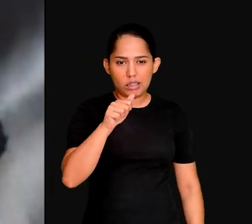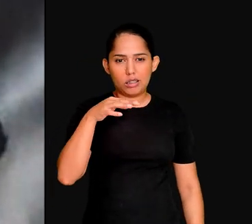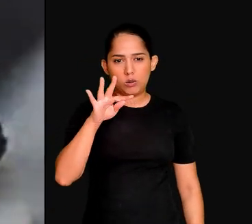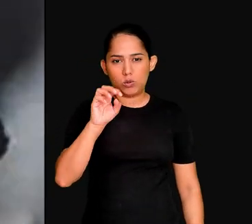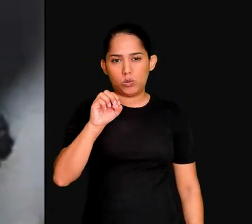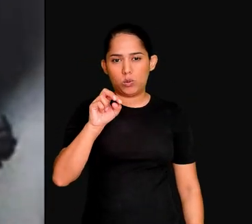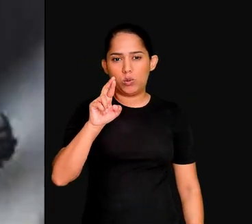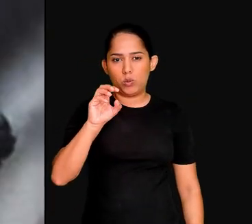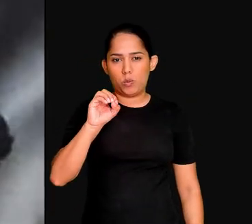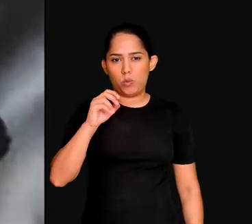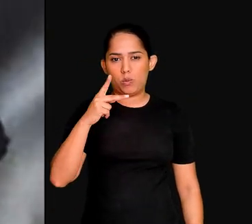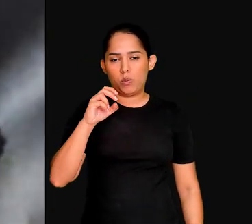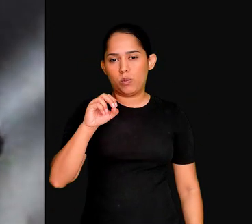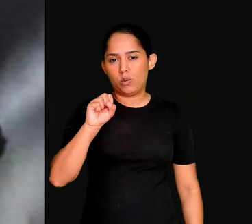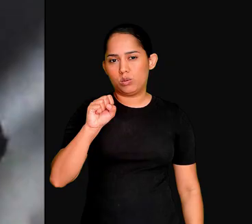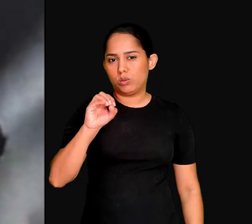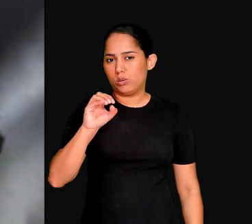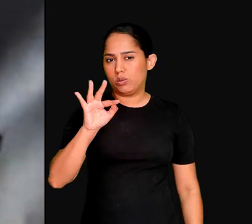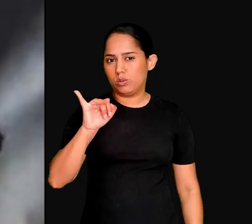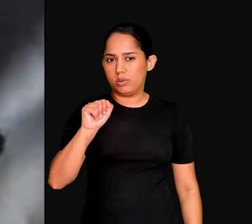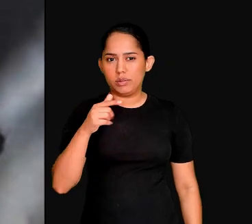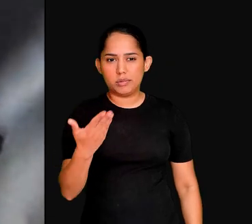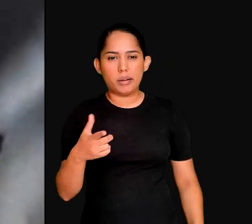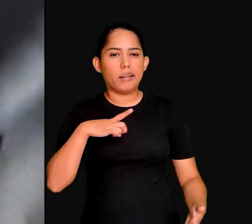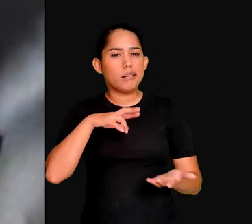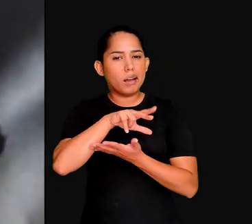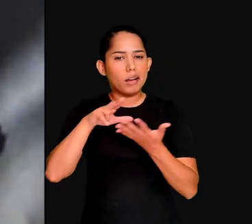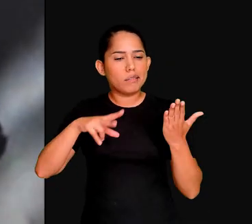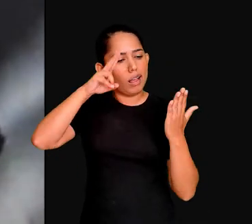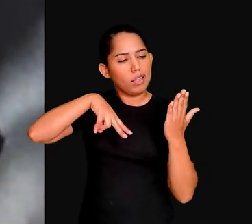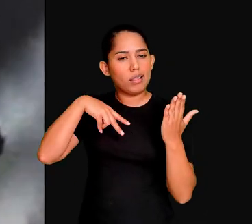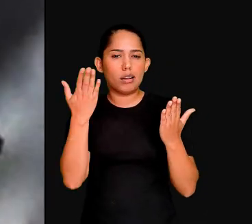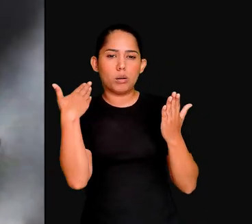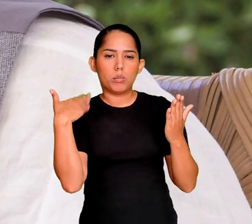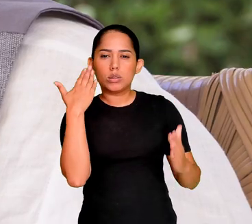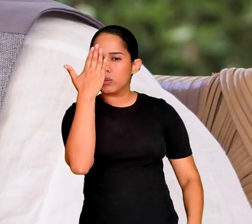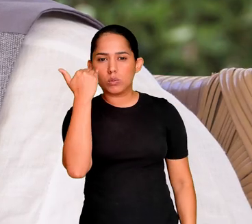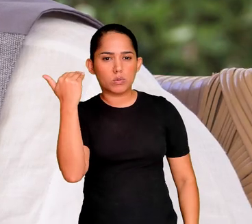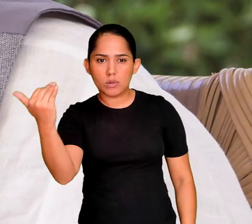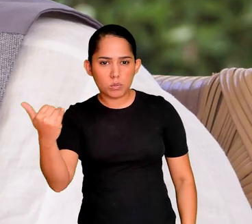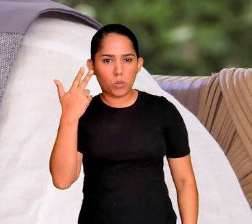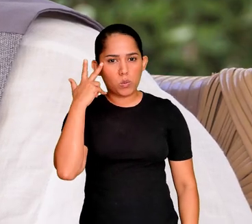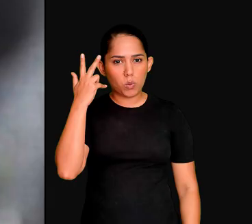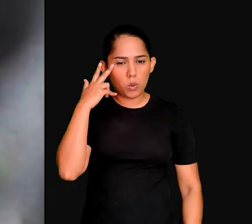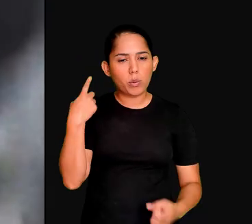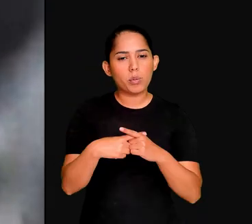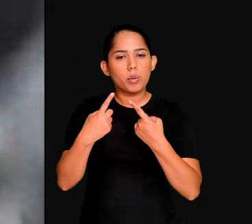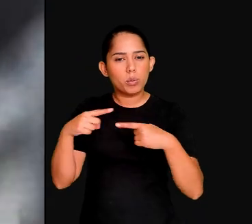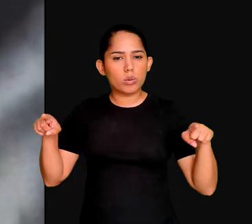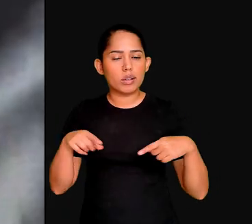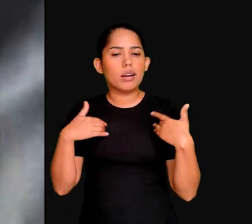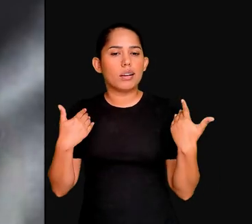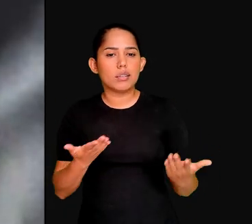liam. Era uma família assim humilde, mas com cultura. Eles liam Schiller, Goethe, era normal isso, né? Uhum. Faziam música. E meu